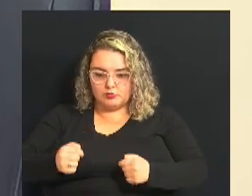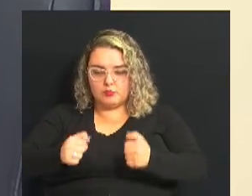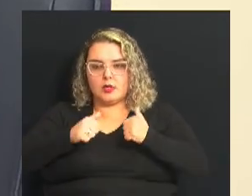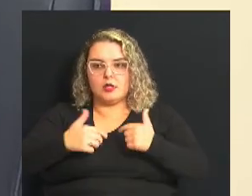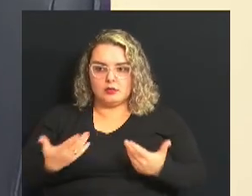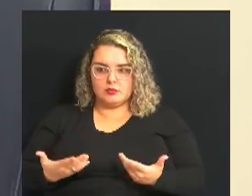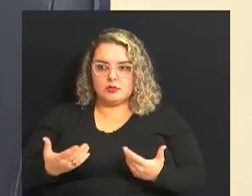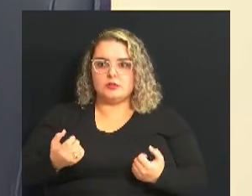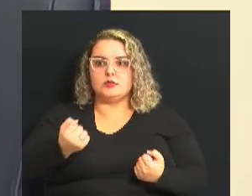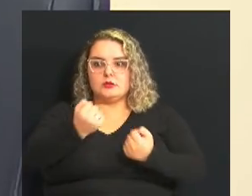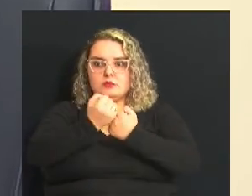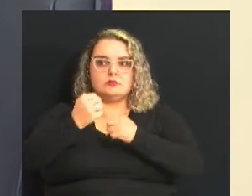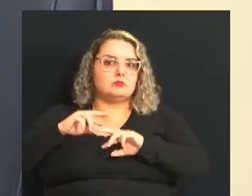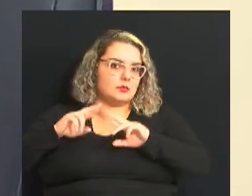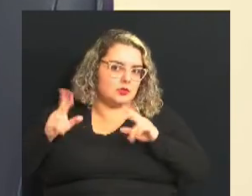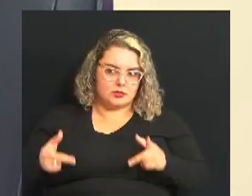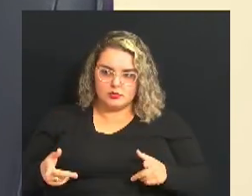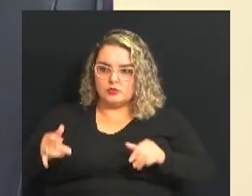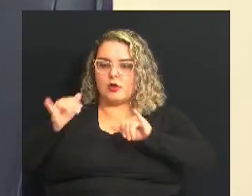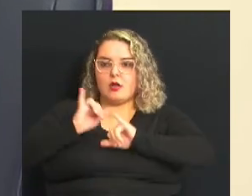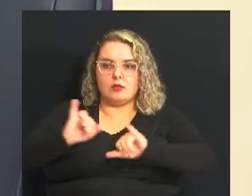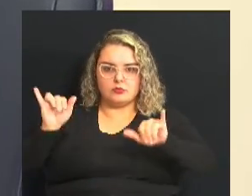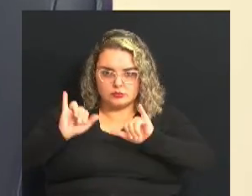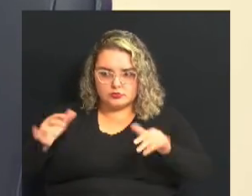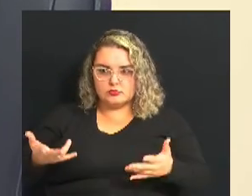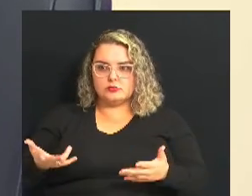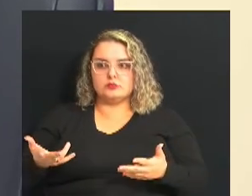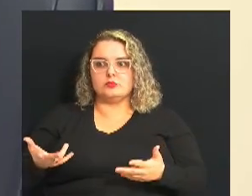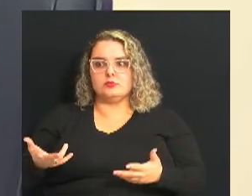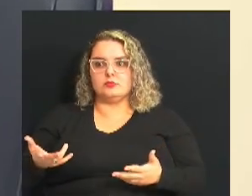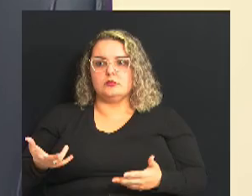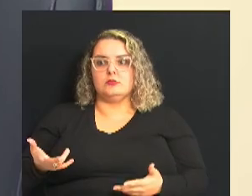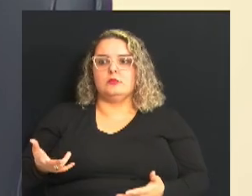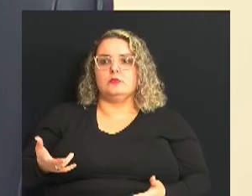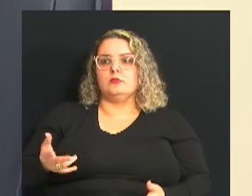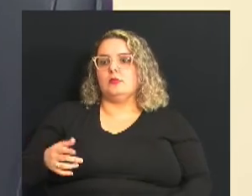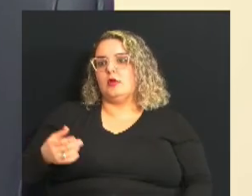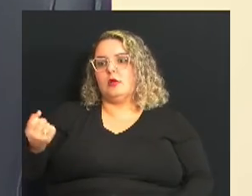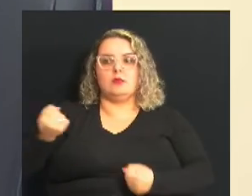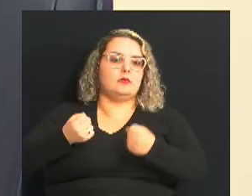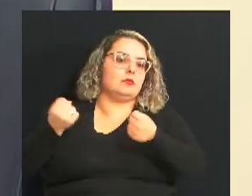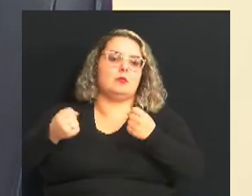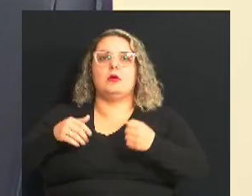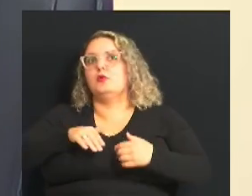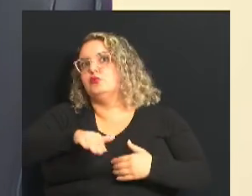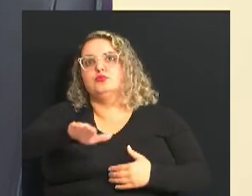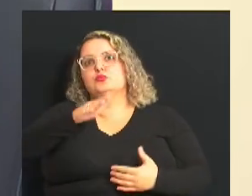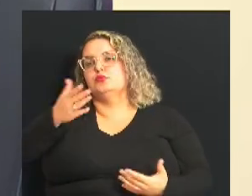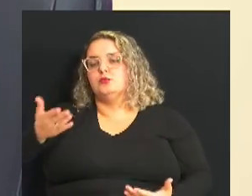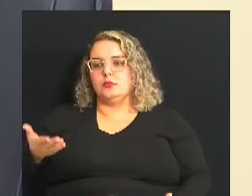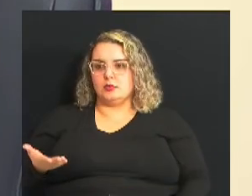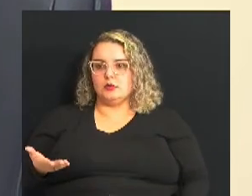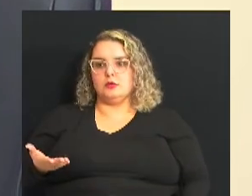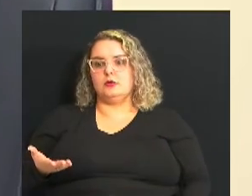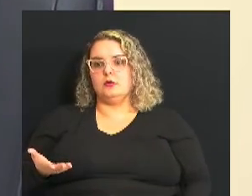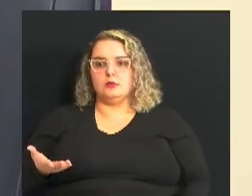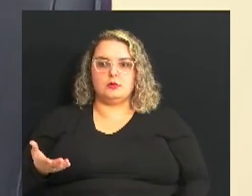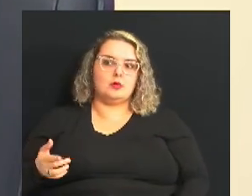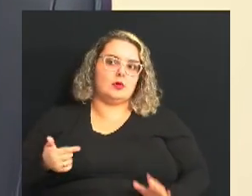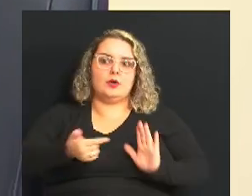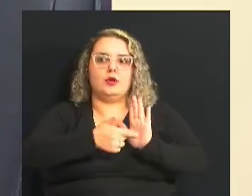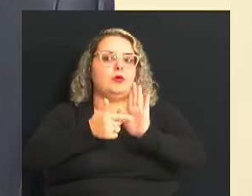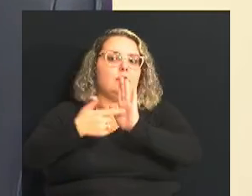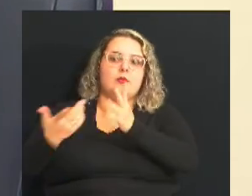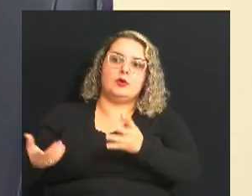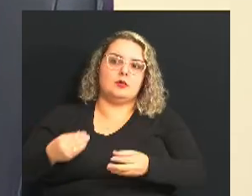apoio. Diferentemente do anúncio, o anúncio é aquela coisa que você, sei lá, passa o carro correndo, né, mostra ali com a